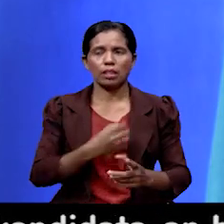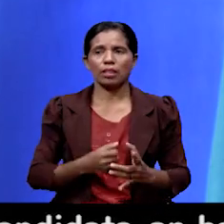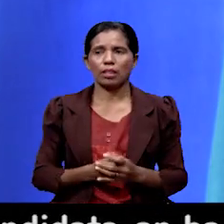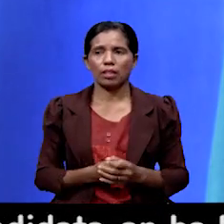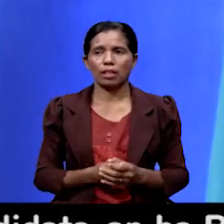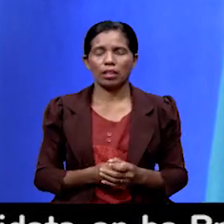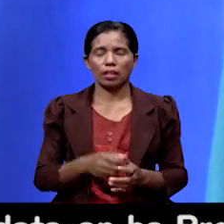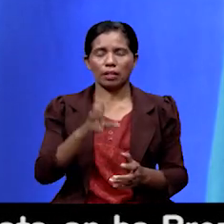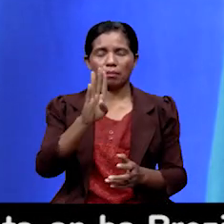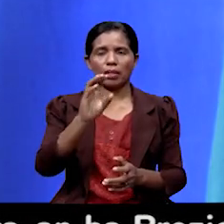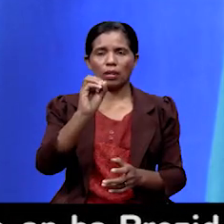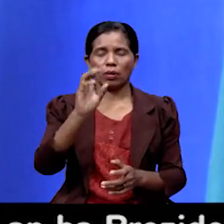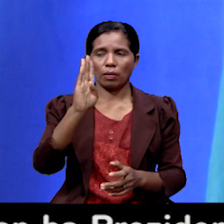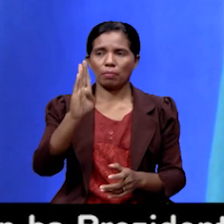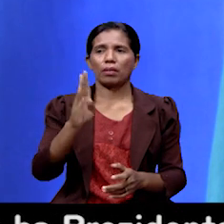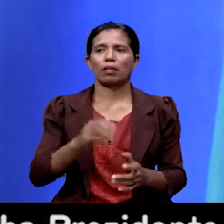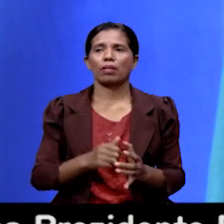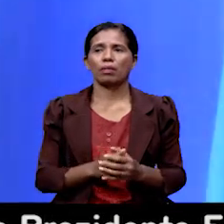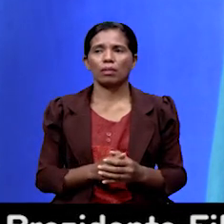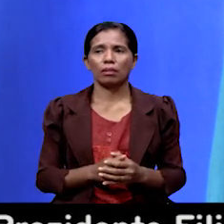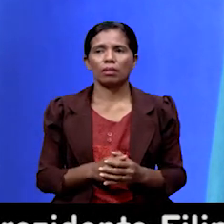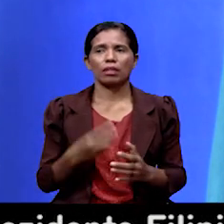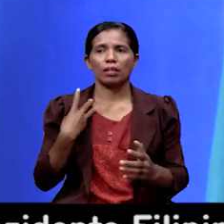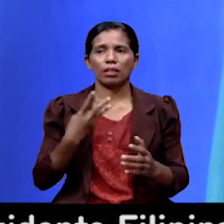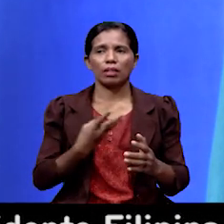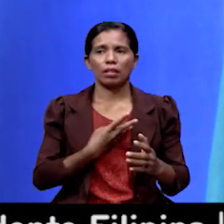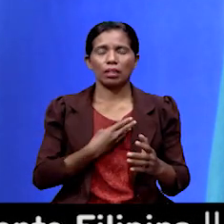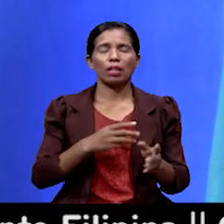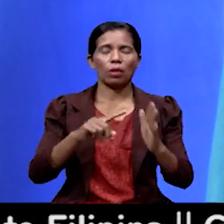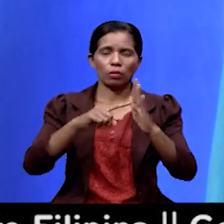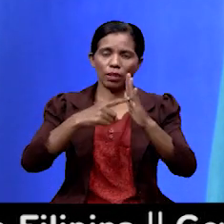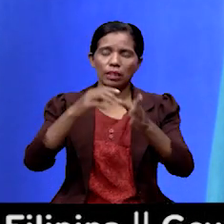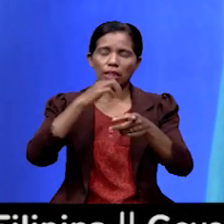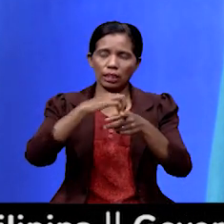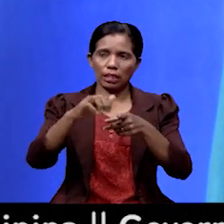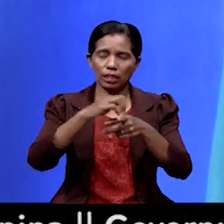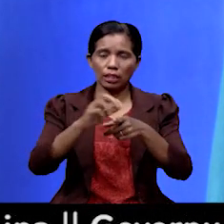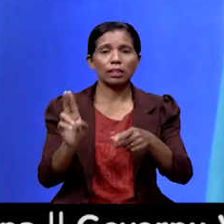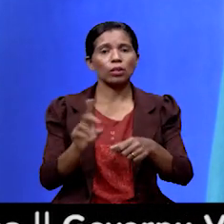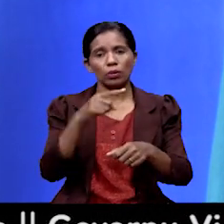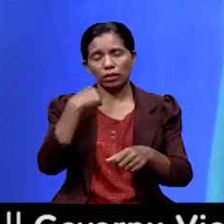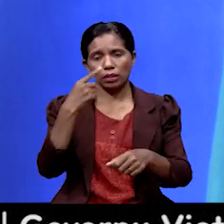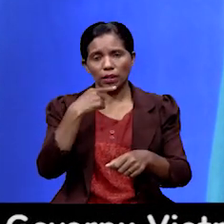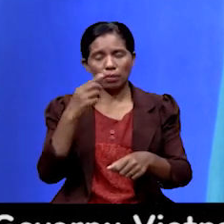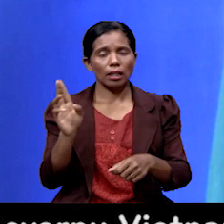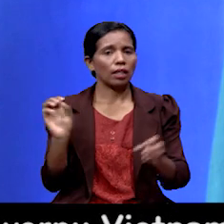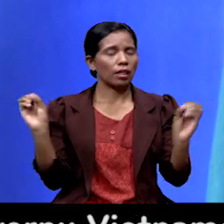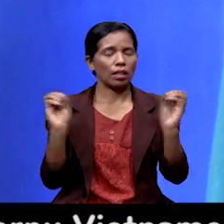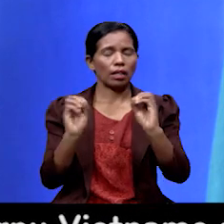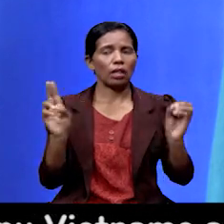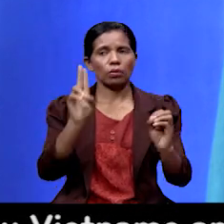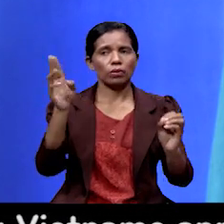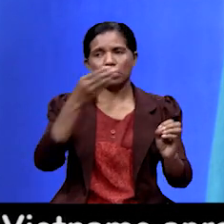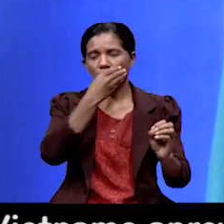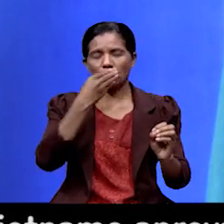Bob, Areita Rabu, pratiquei também. Se me plantar uma máscara, passa da lua. Uma casa minha,